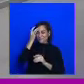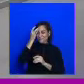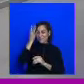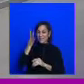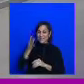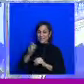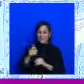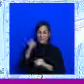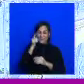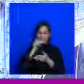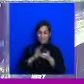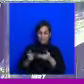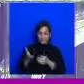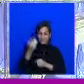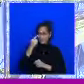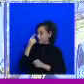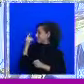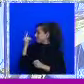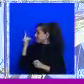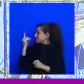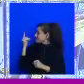Boa sorte. Bolas posicionadas.